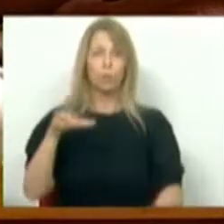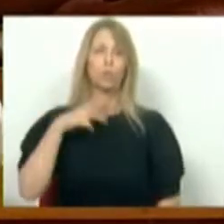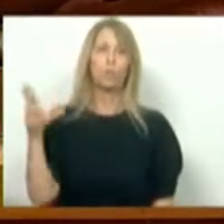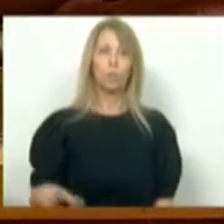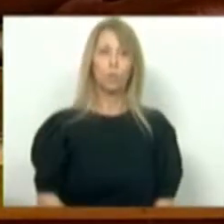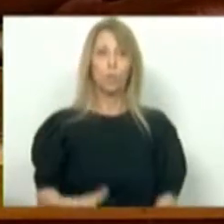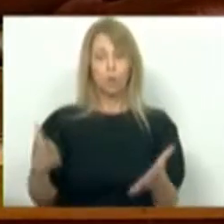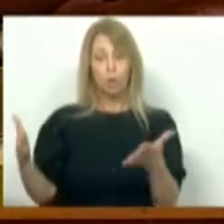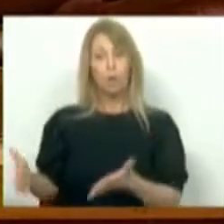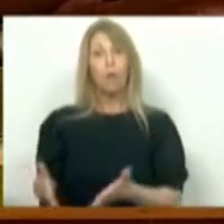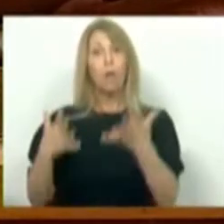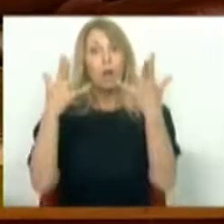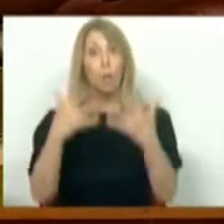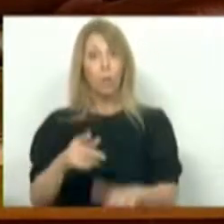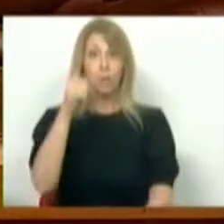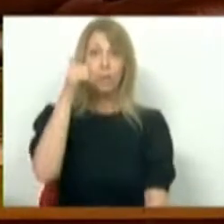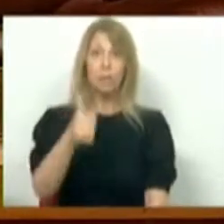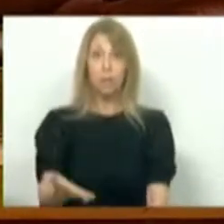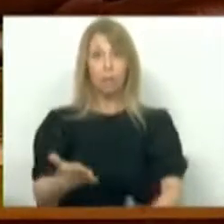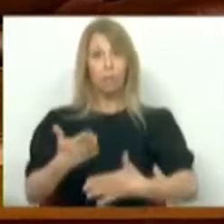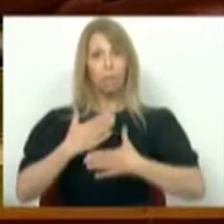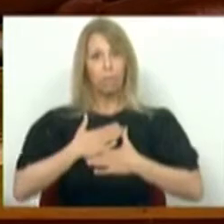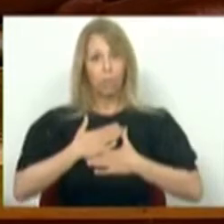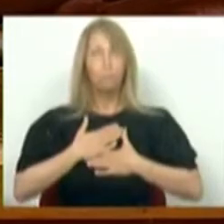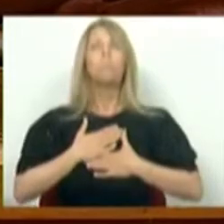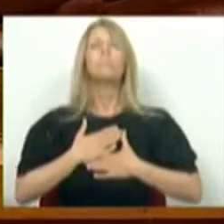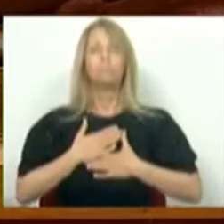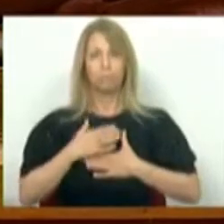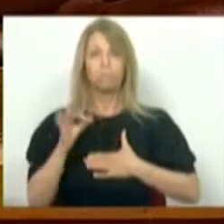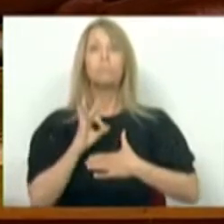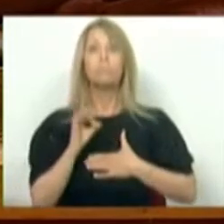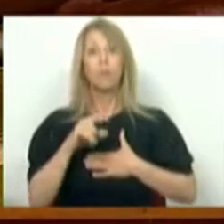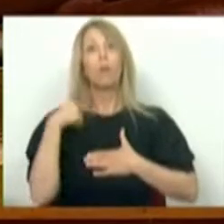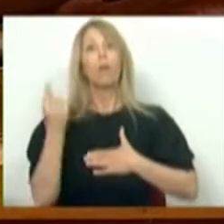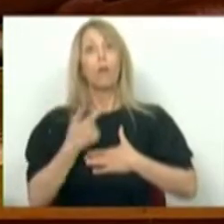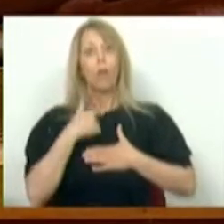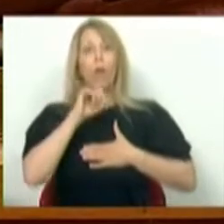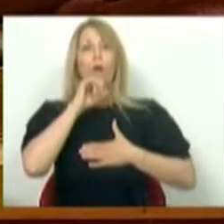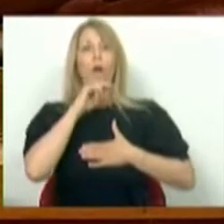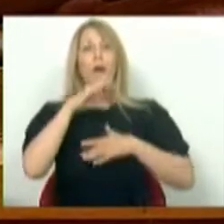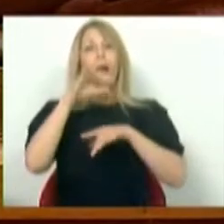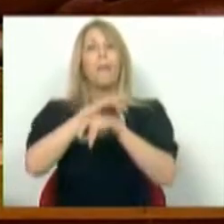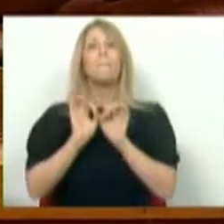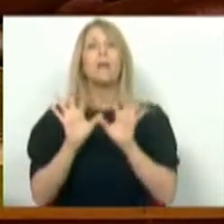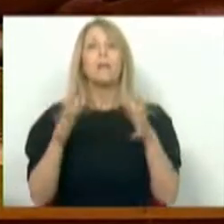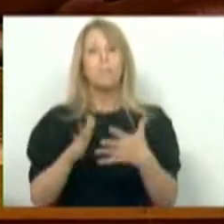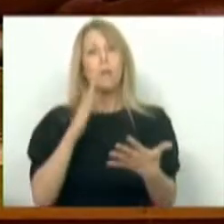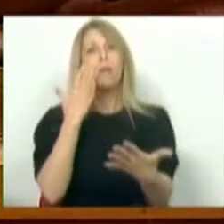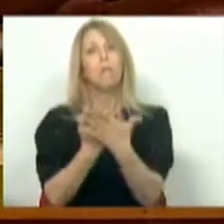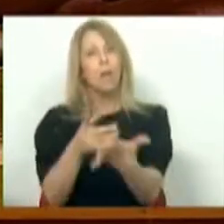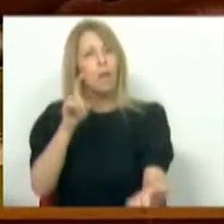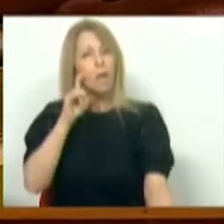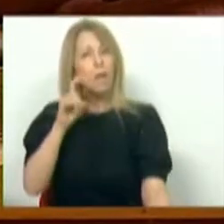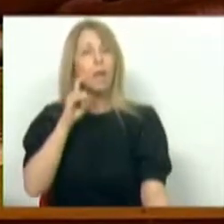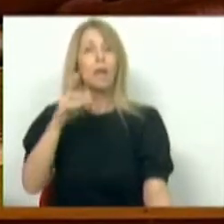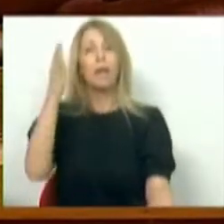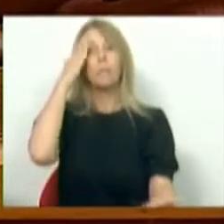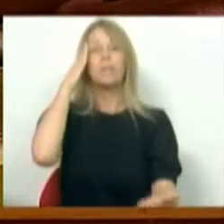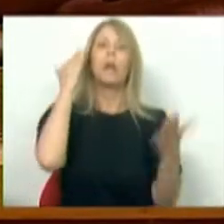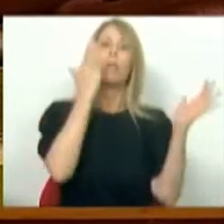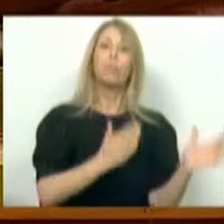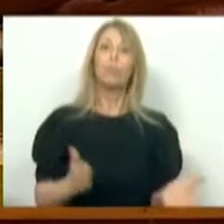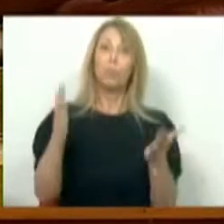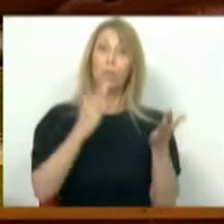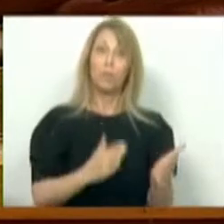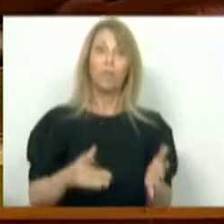A trajetória das contas certas deu-nos a margem que utilizámos na pandemia para preservar a nossa capacidade produtiva. O nosso sistema